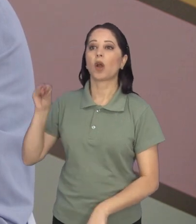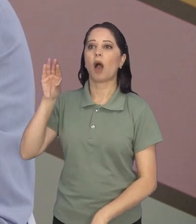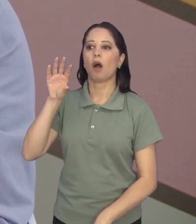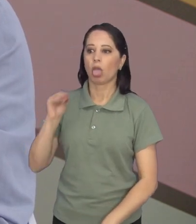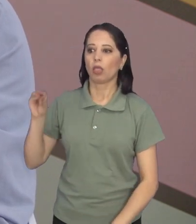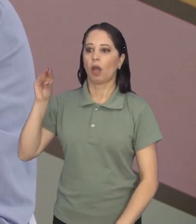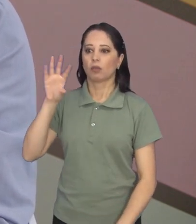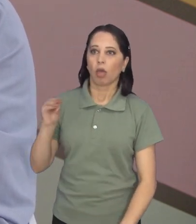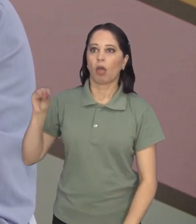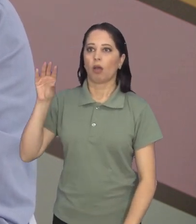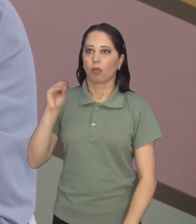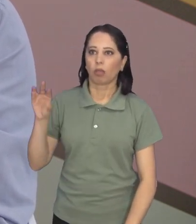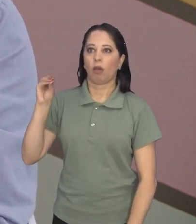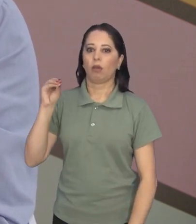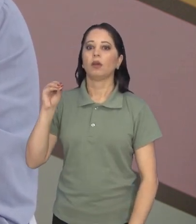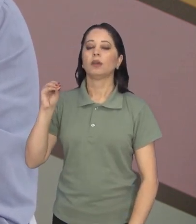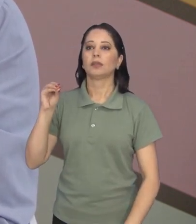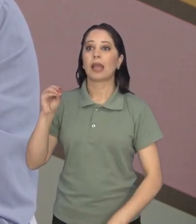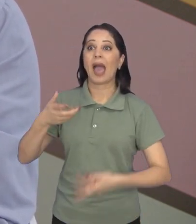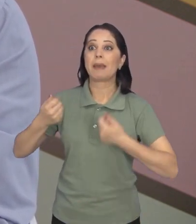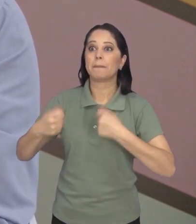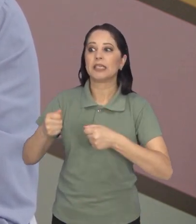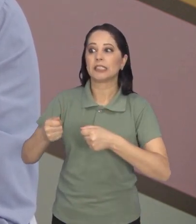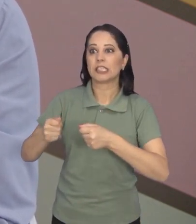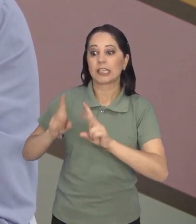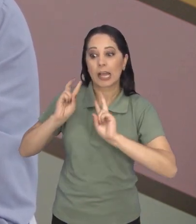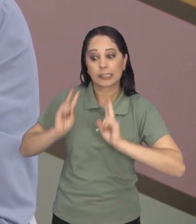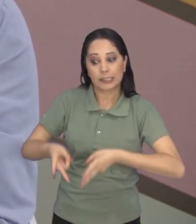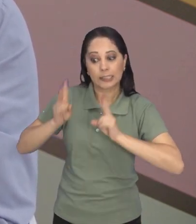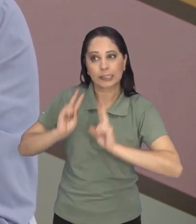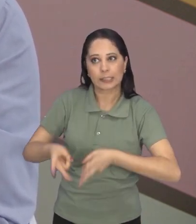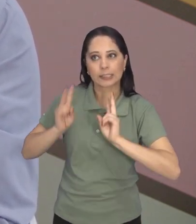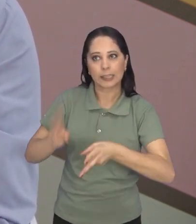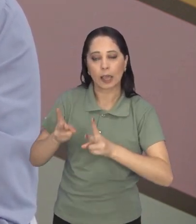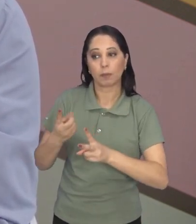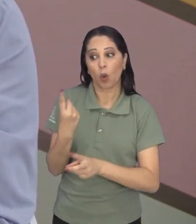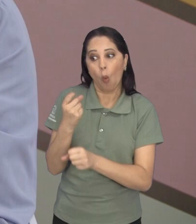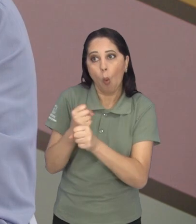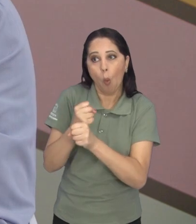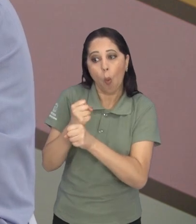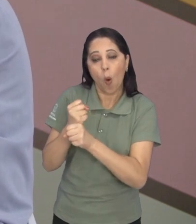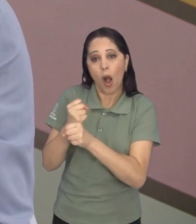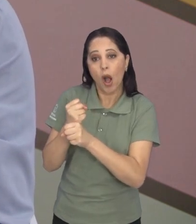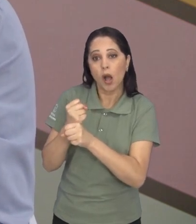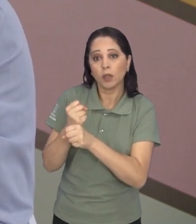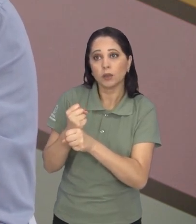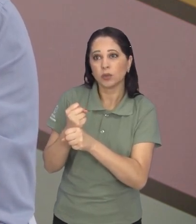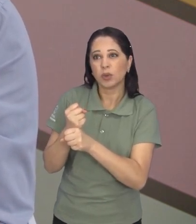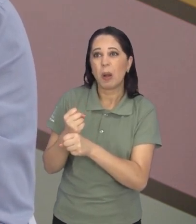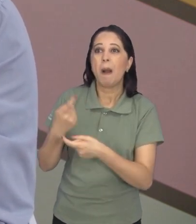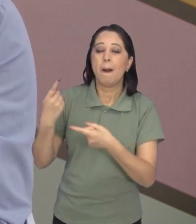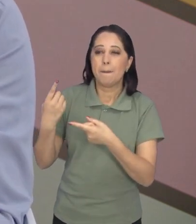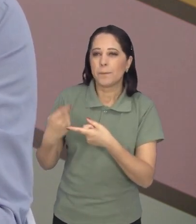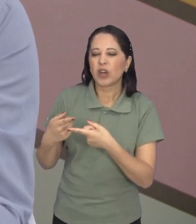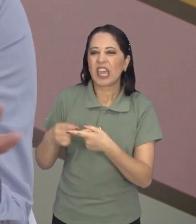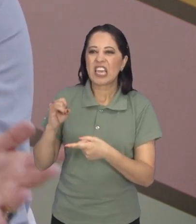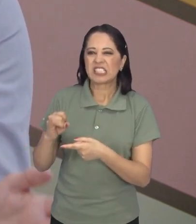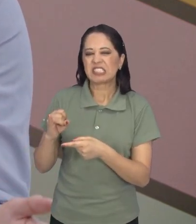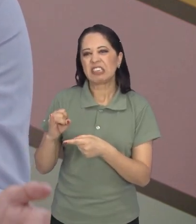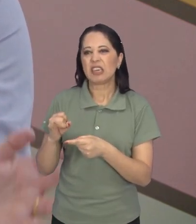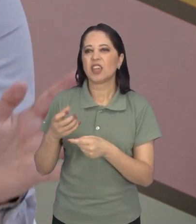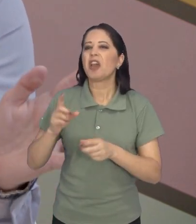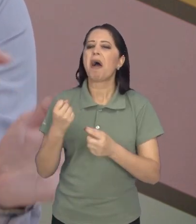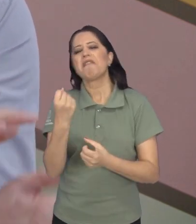tique fonético vocalizatório, e isso tem que persistir por mais de um ano. Senão a gente chama